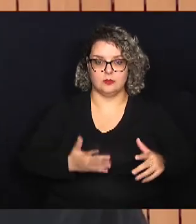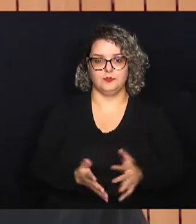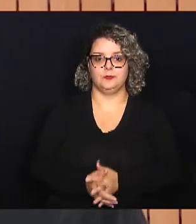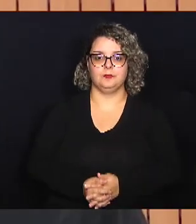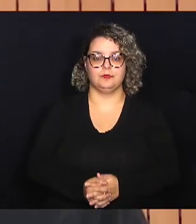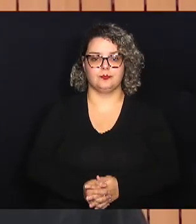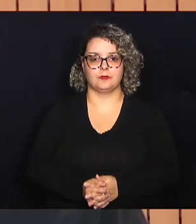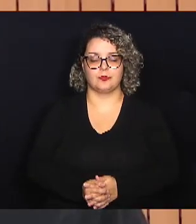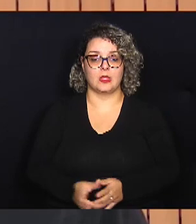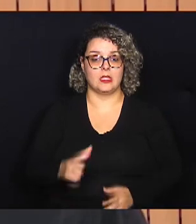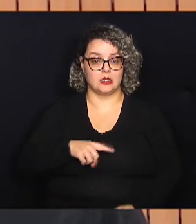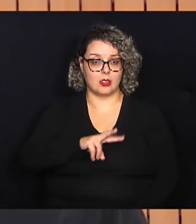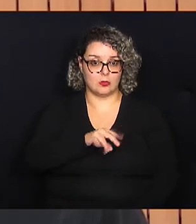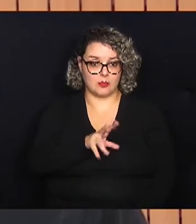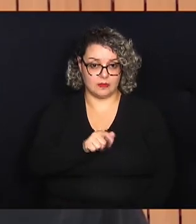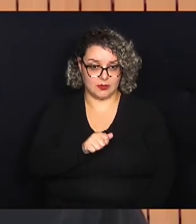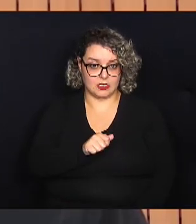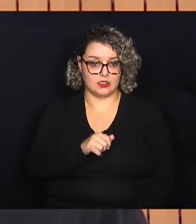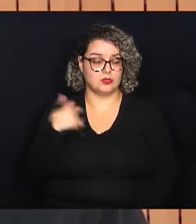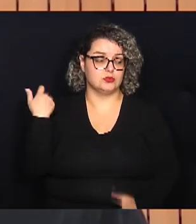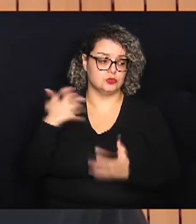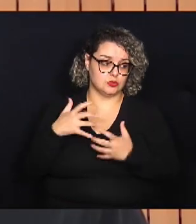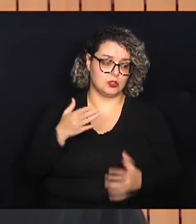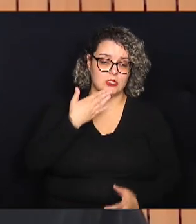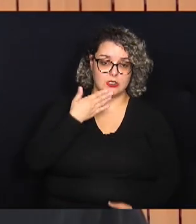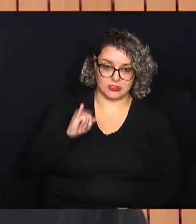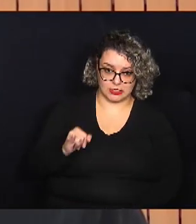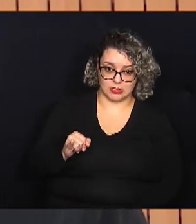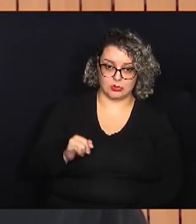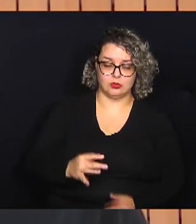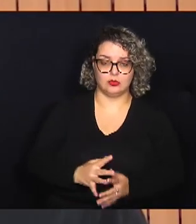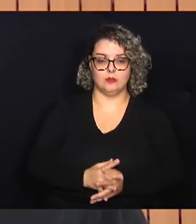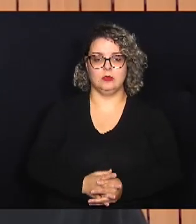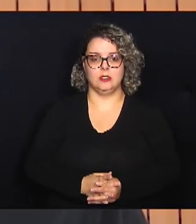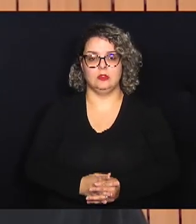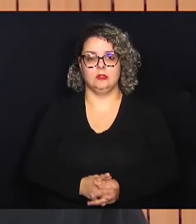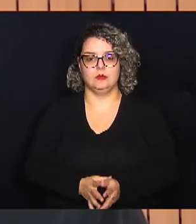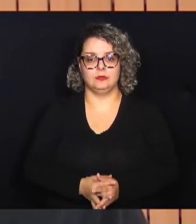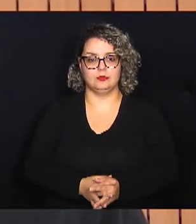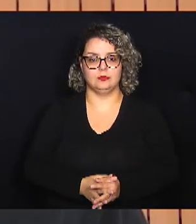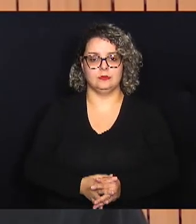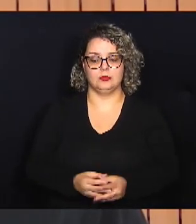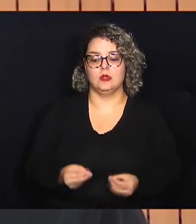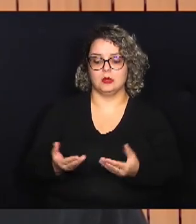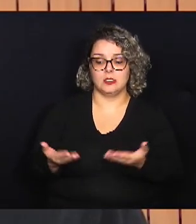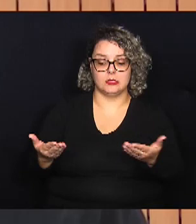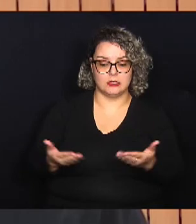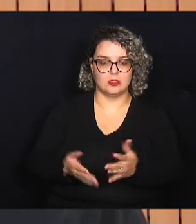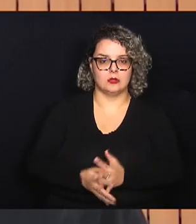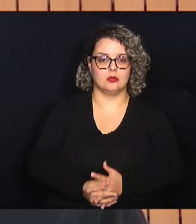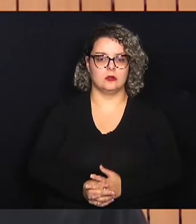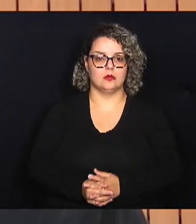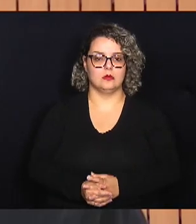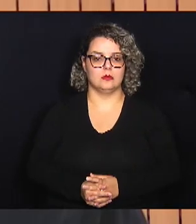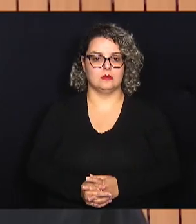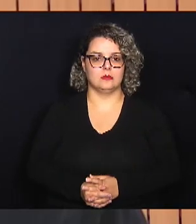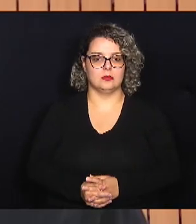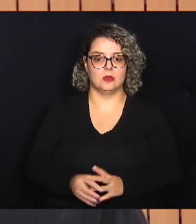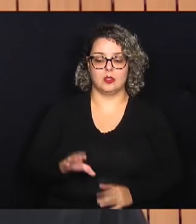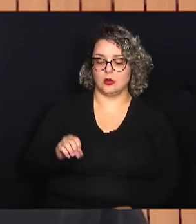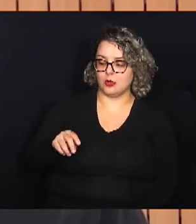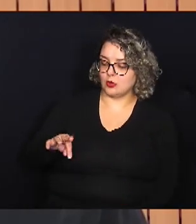vilas dos idosos de Indaiatuba que vai ser entregue agora, que foi através de uma contrapartida